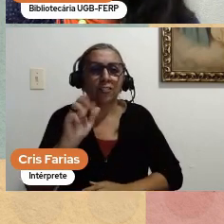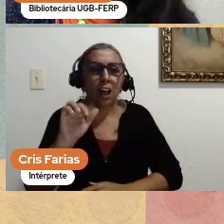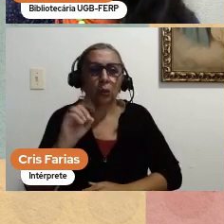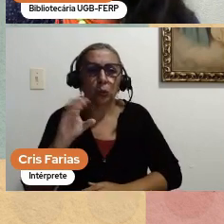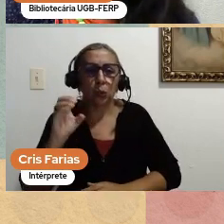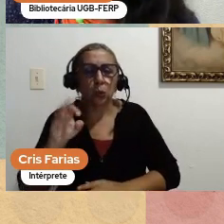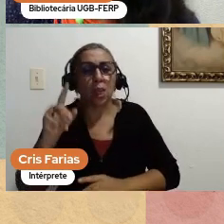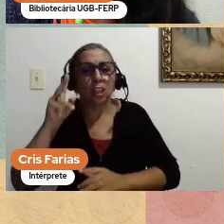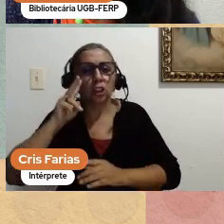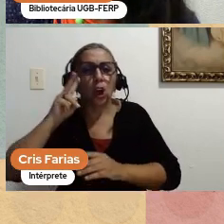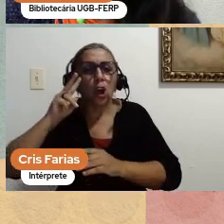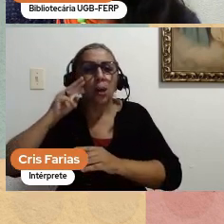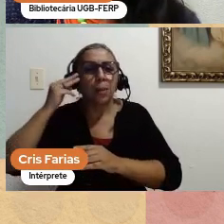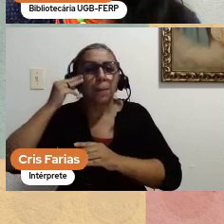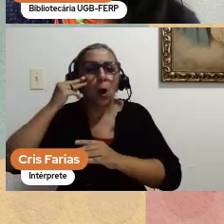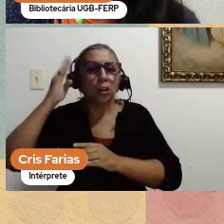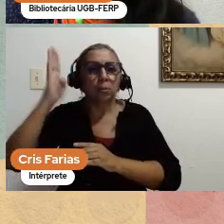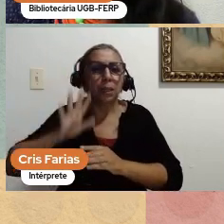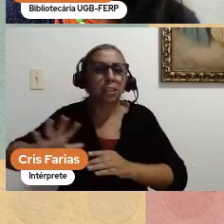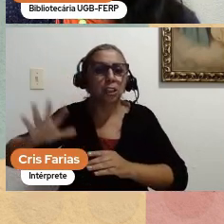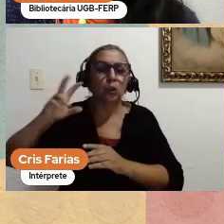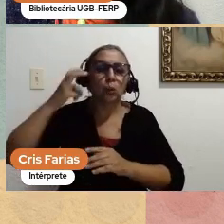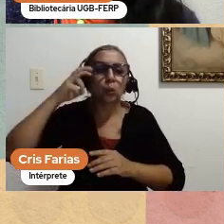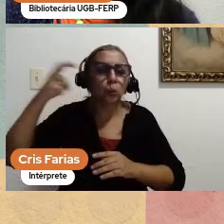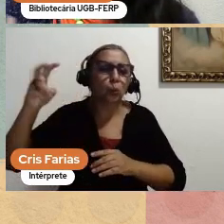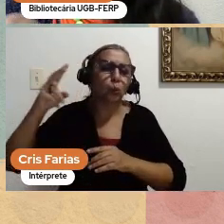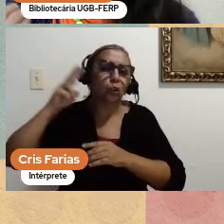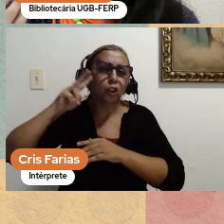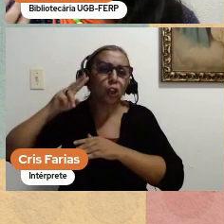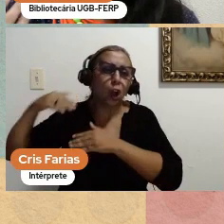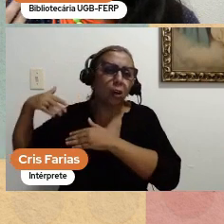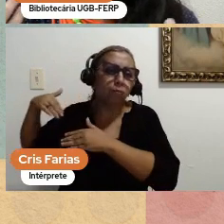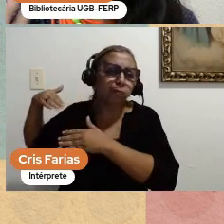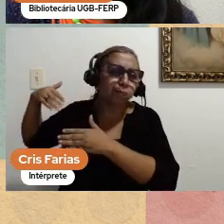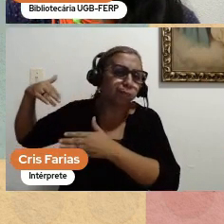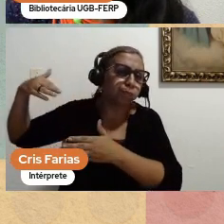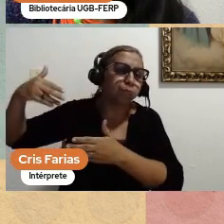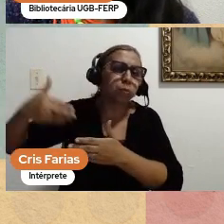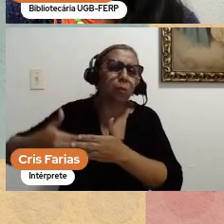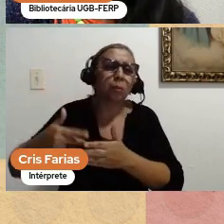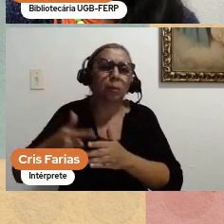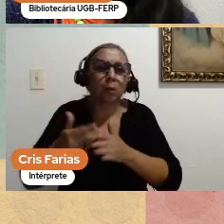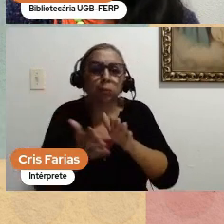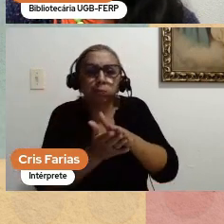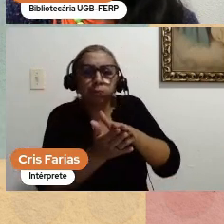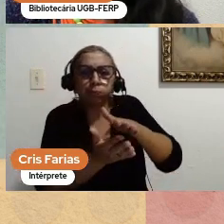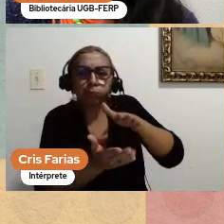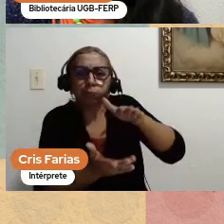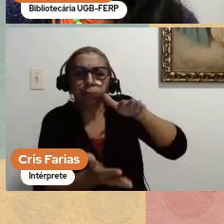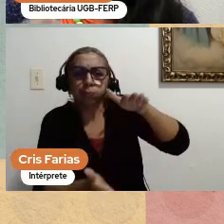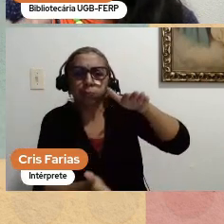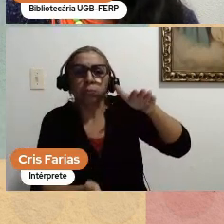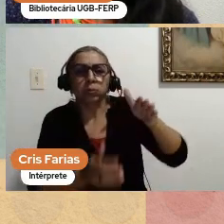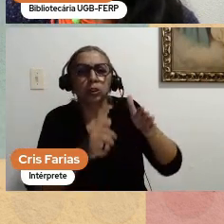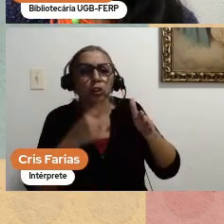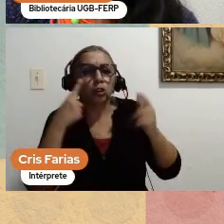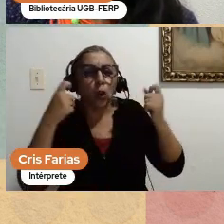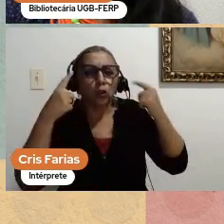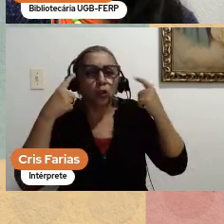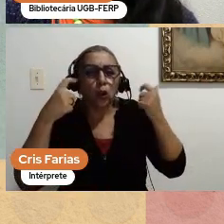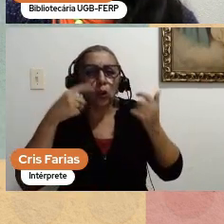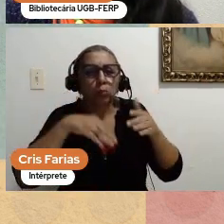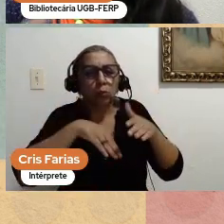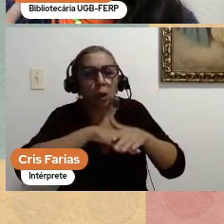memória nacional, da nossa cultura, da nossa história, devido ao volume significativo de registros sonoros com